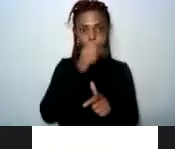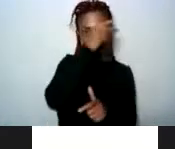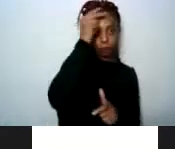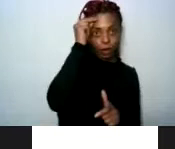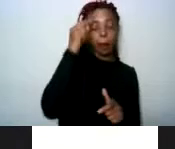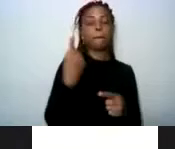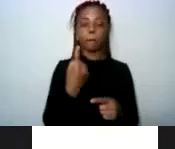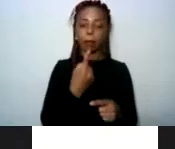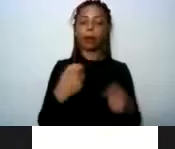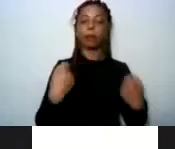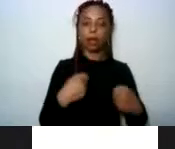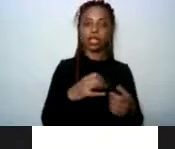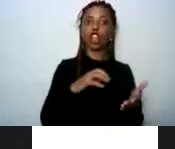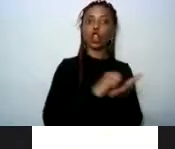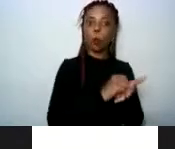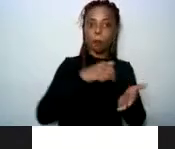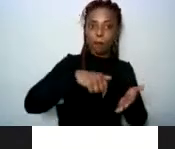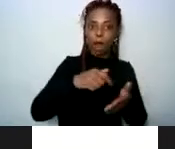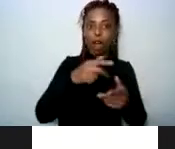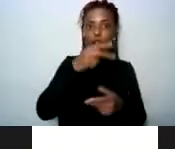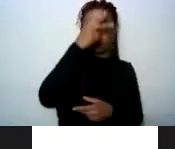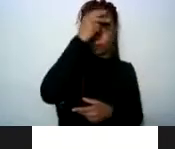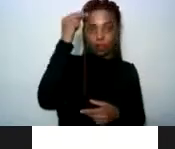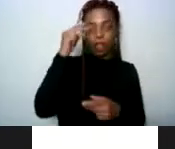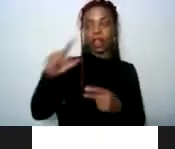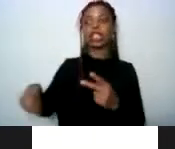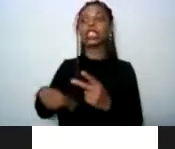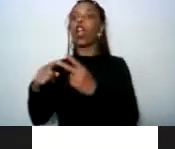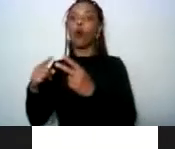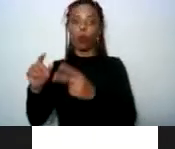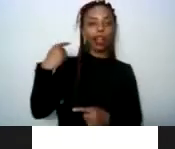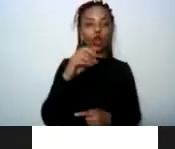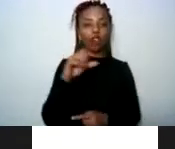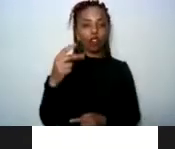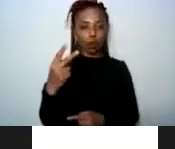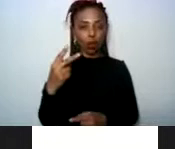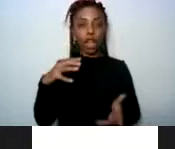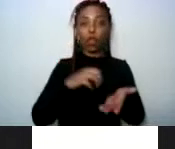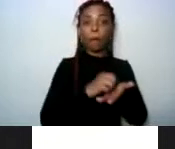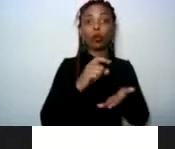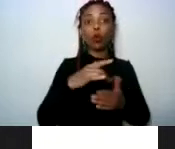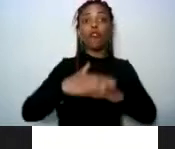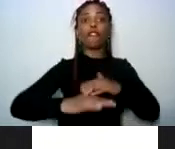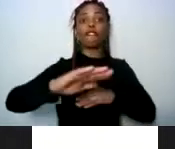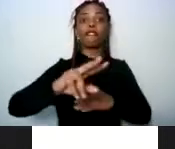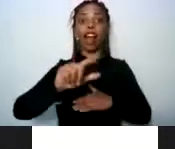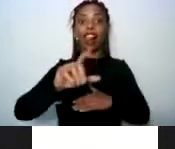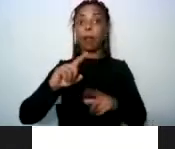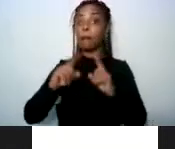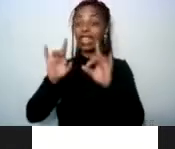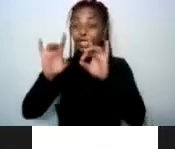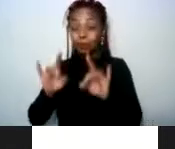então como o primeiro tombamento de 92 é do vale não é específico da biblioteca precisaria-se de um tombamento específico da